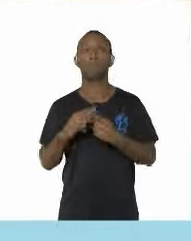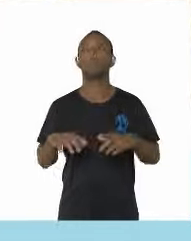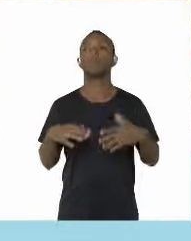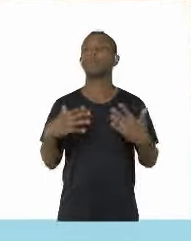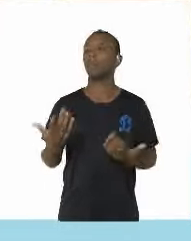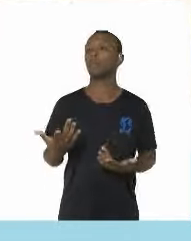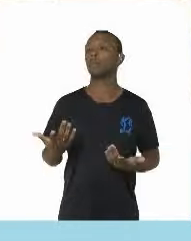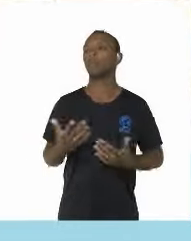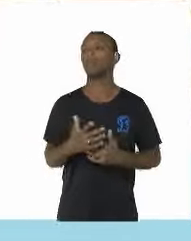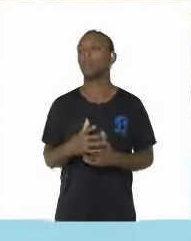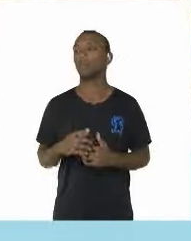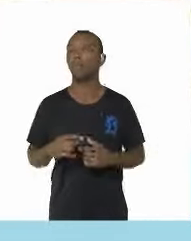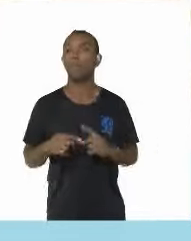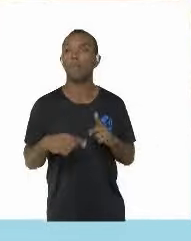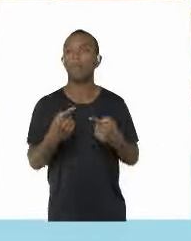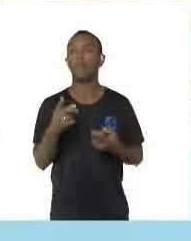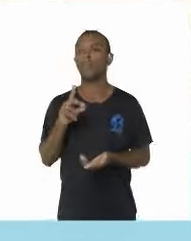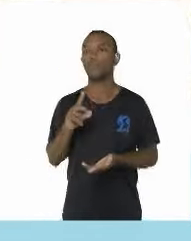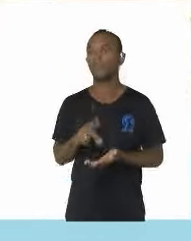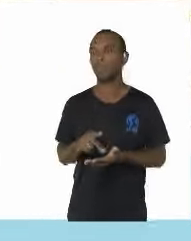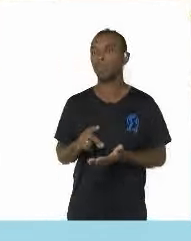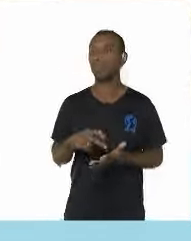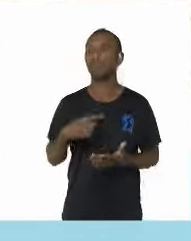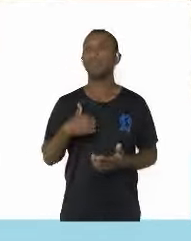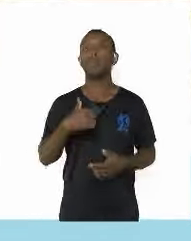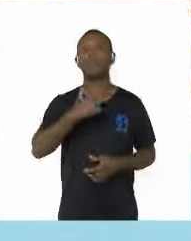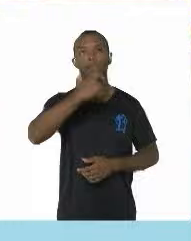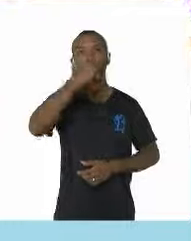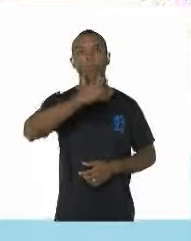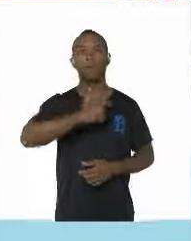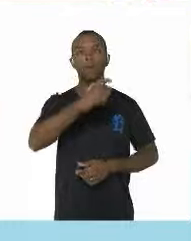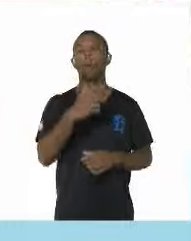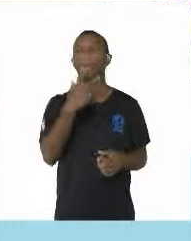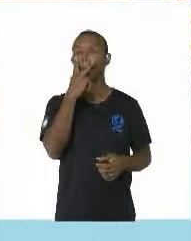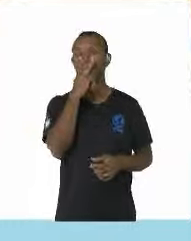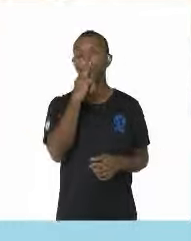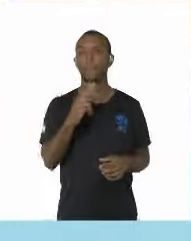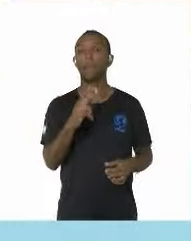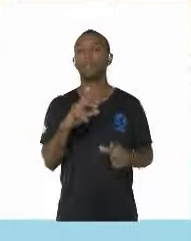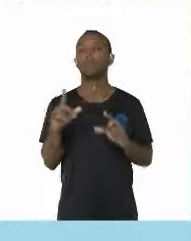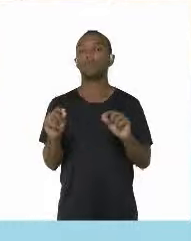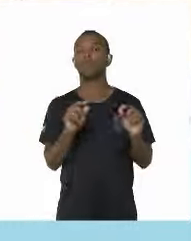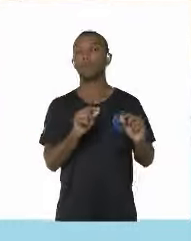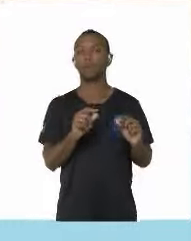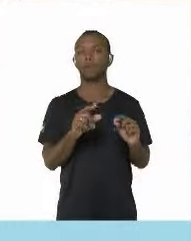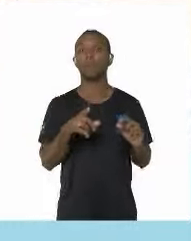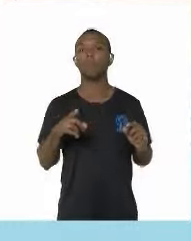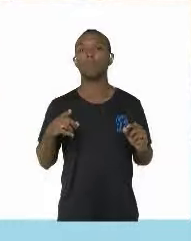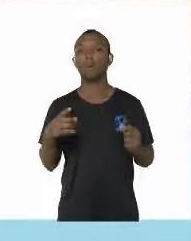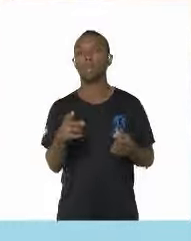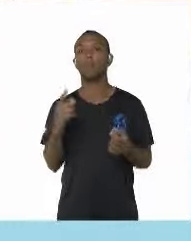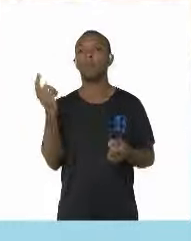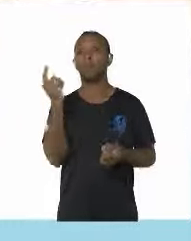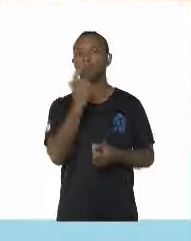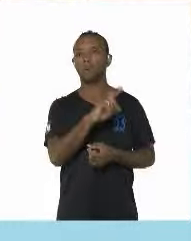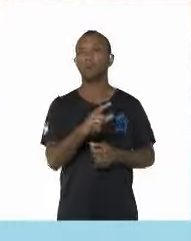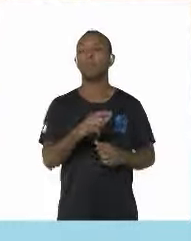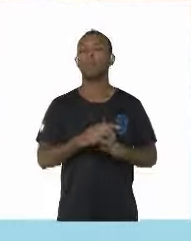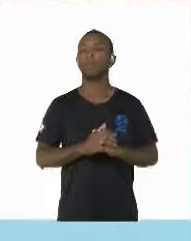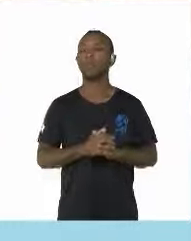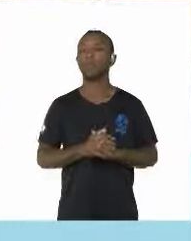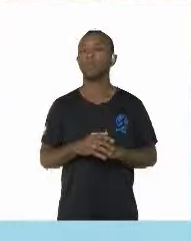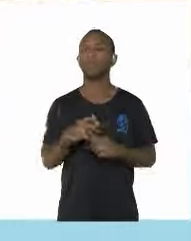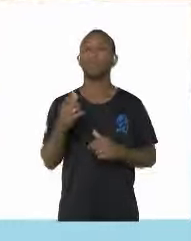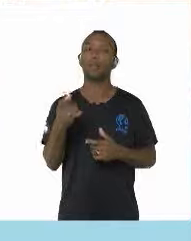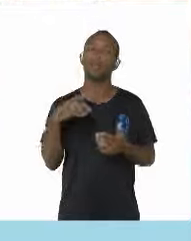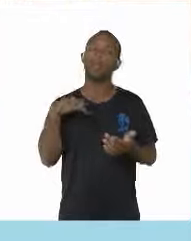tivesse essa... Que tinha essa carinha, assim, que parecia que tinha sido feito mesmo, né? Claro que a gente vê que é um